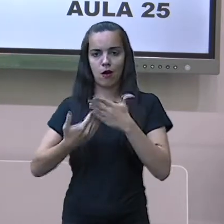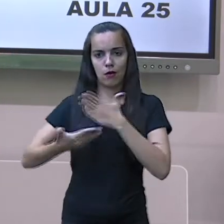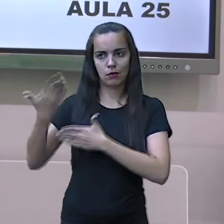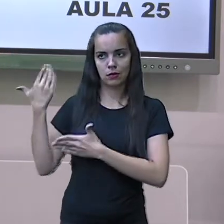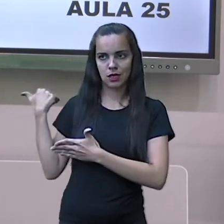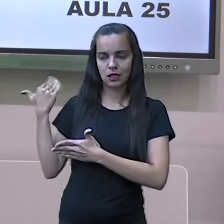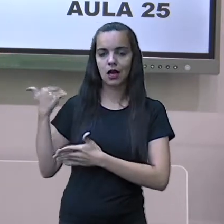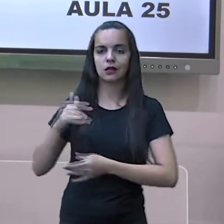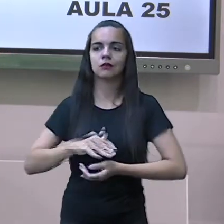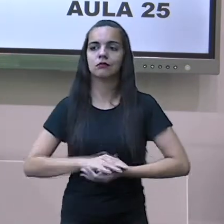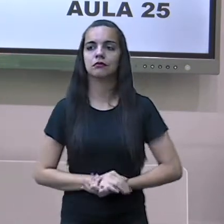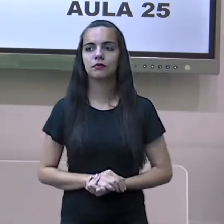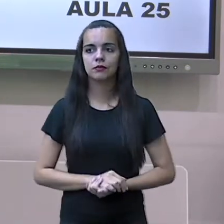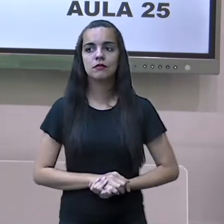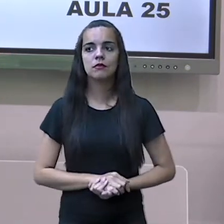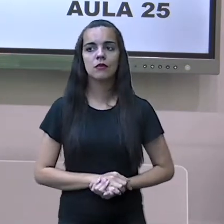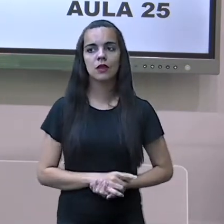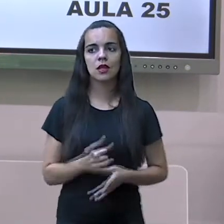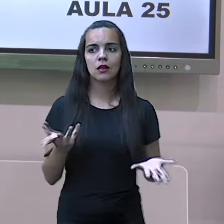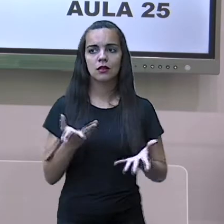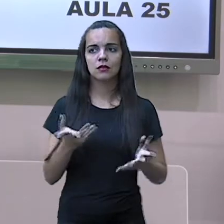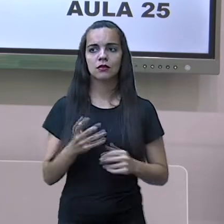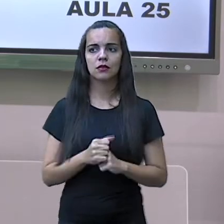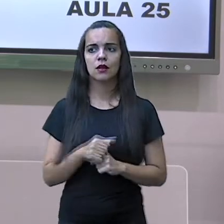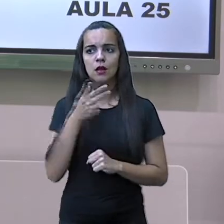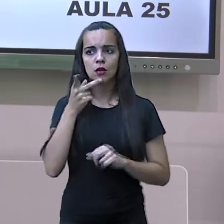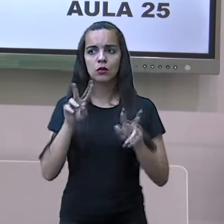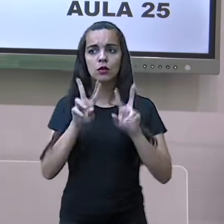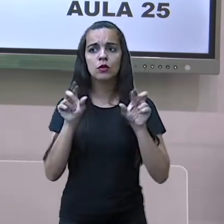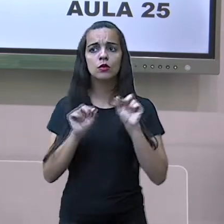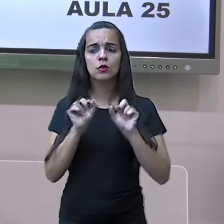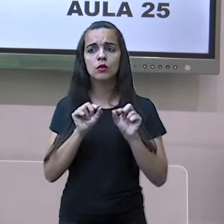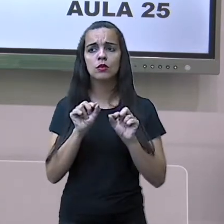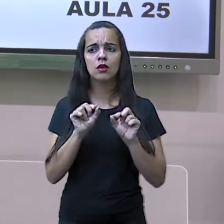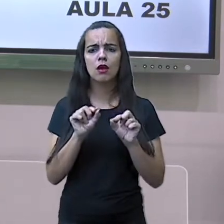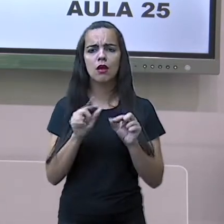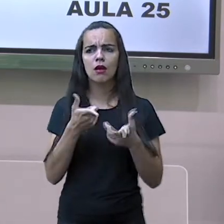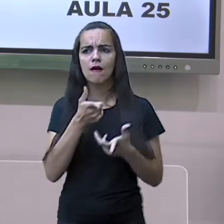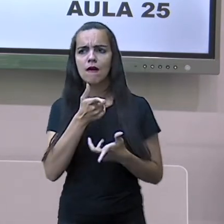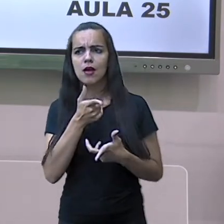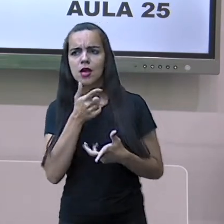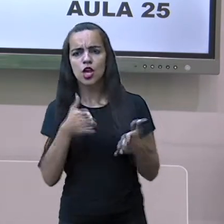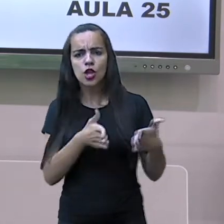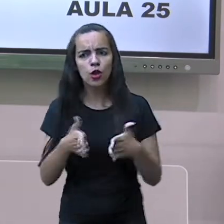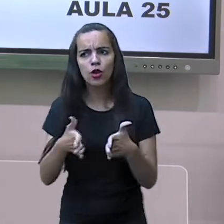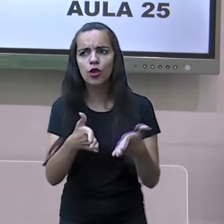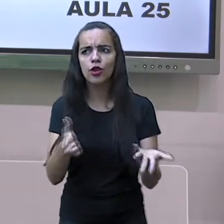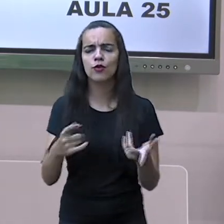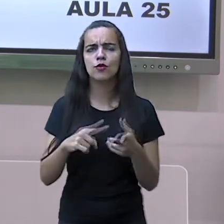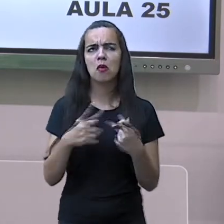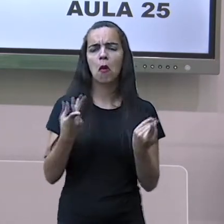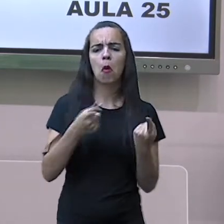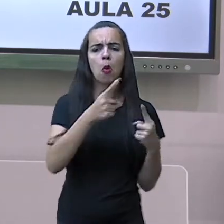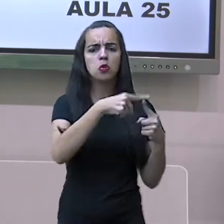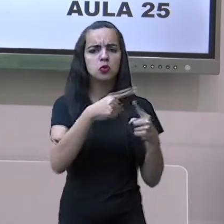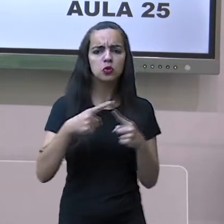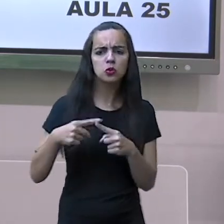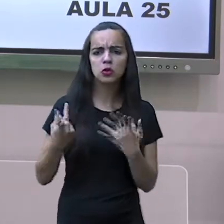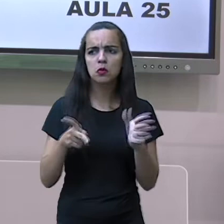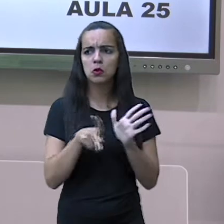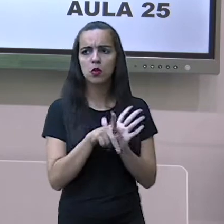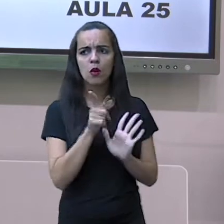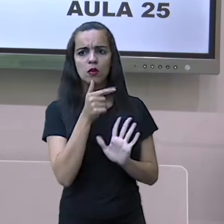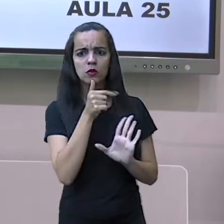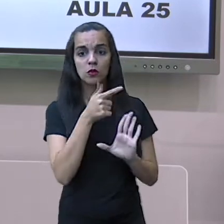águas, certo? Nós estávamos falando sobre rios, falamos de 2 tipos de rios, mas agora nós